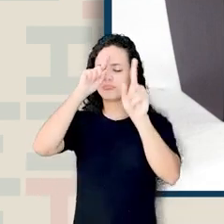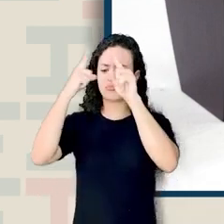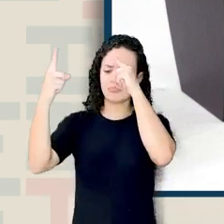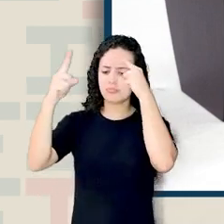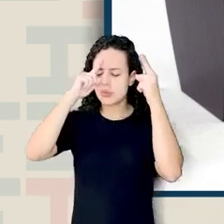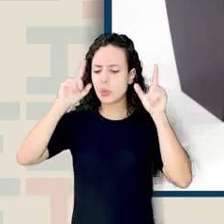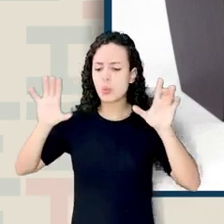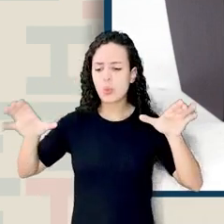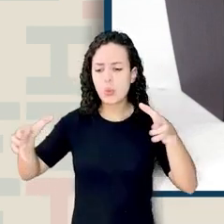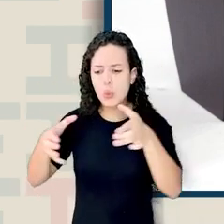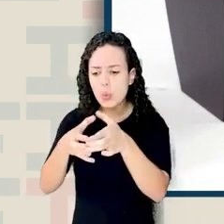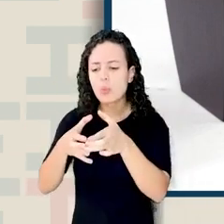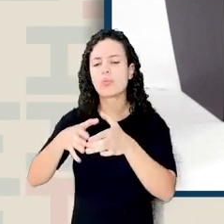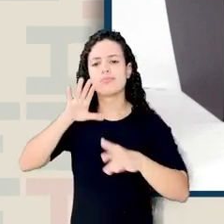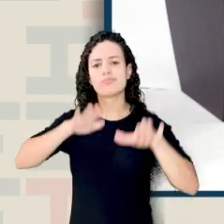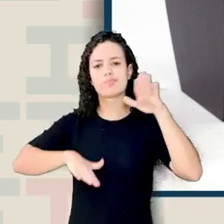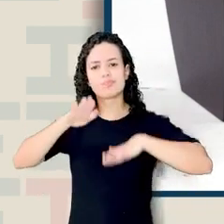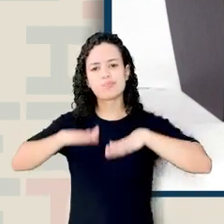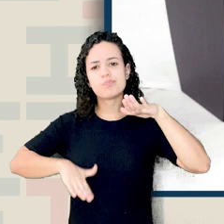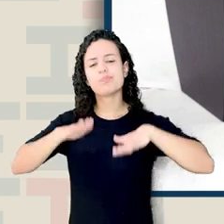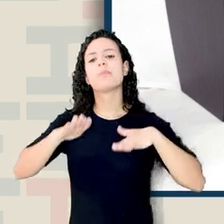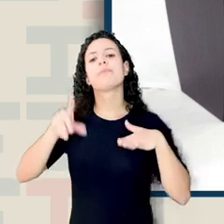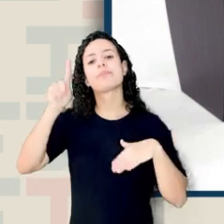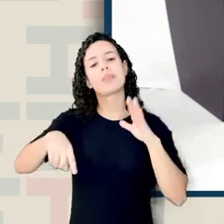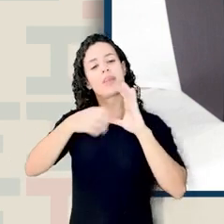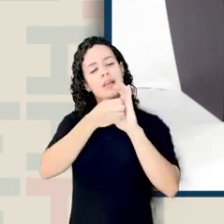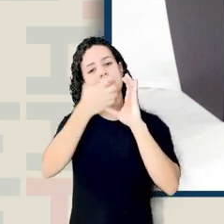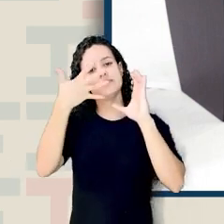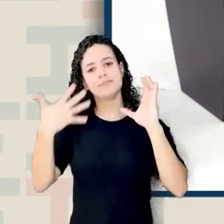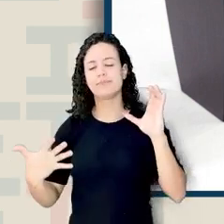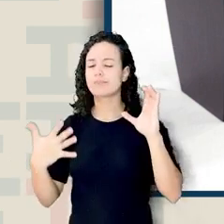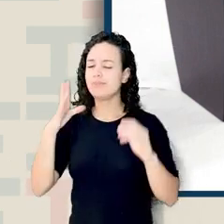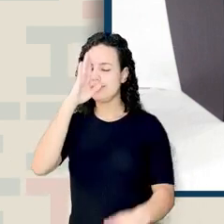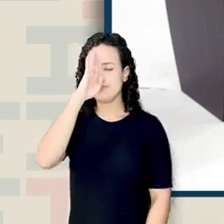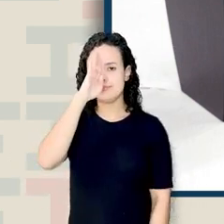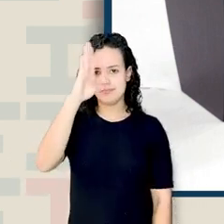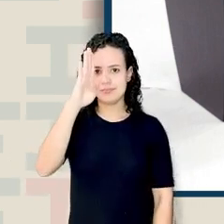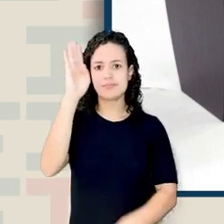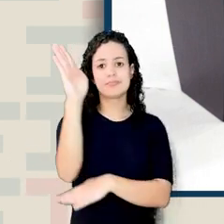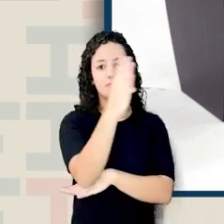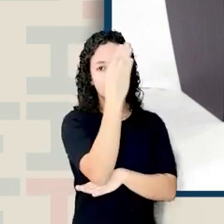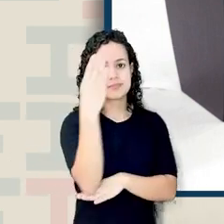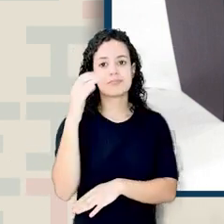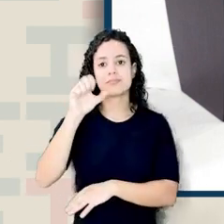do coletivo do batuque passa a ser uma característica central do